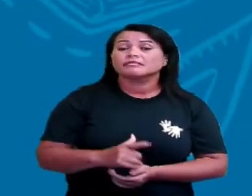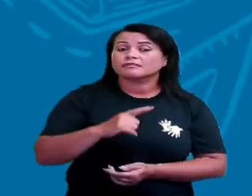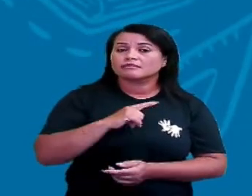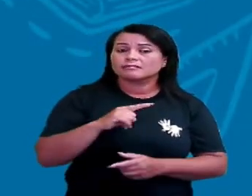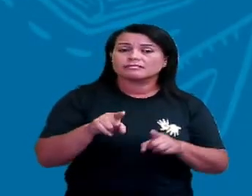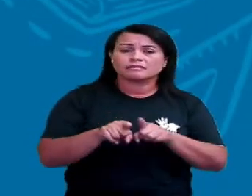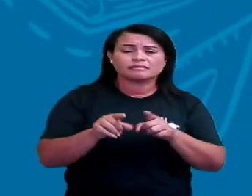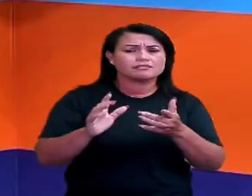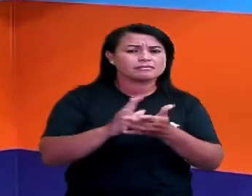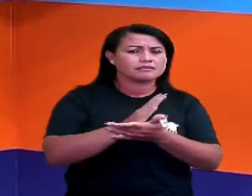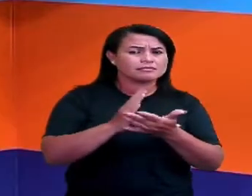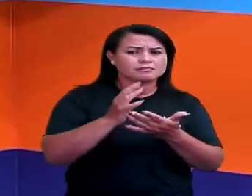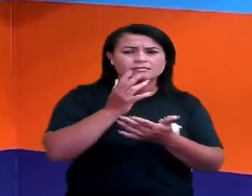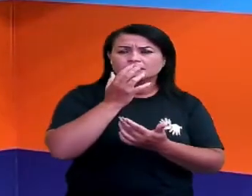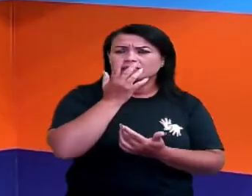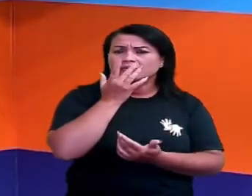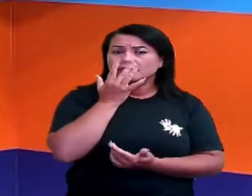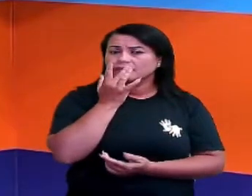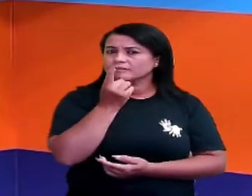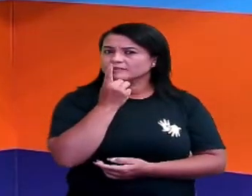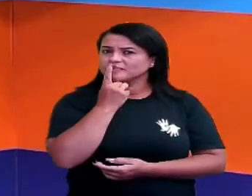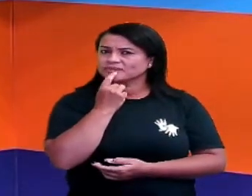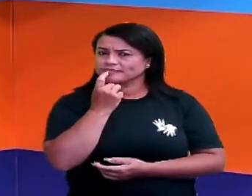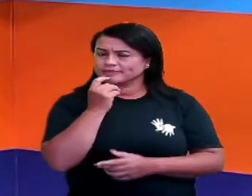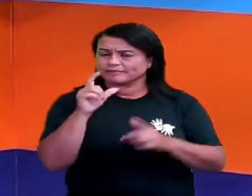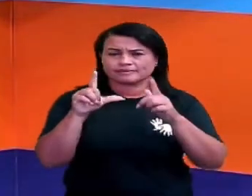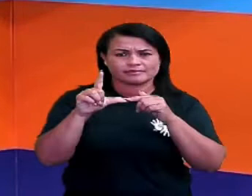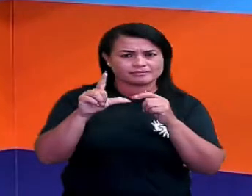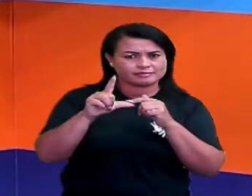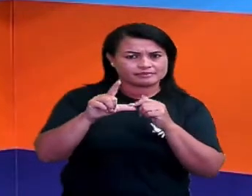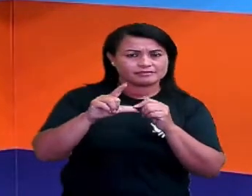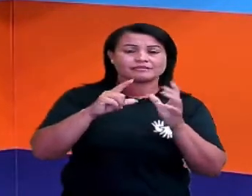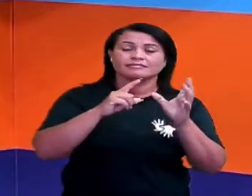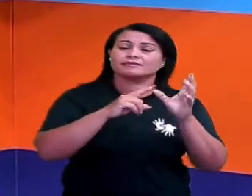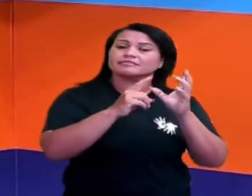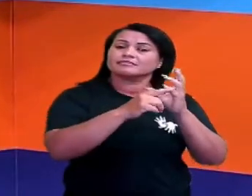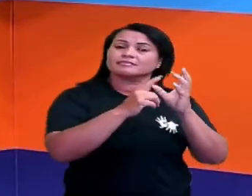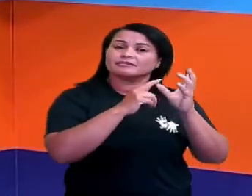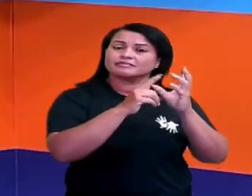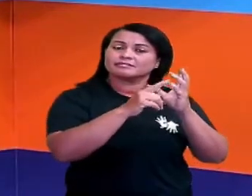ó, algumas letrinhas que estão em vermelho, que nós chamamos de